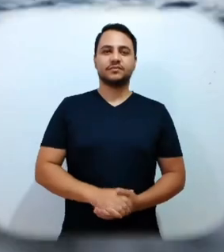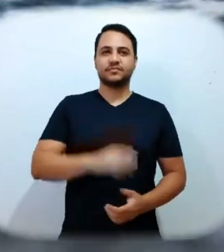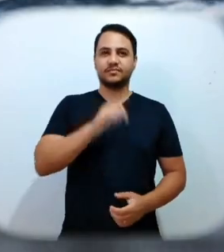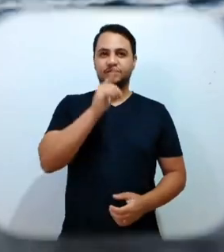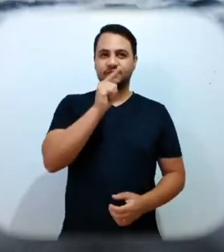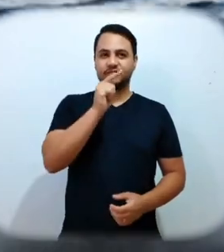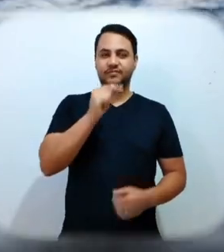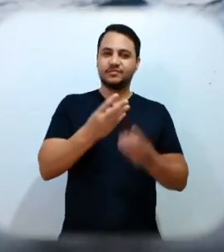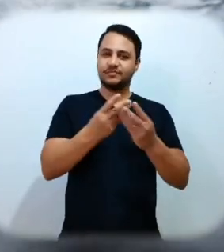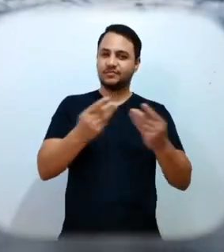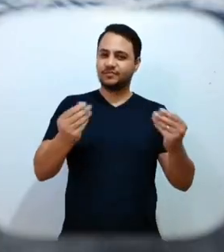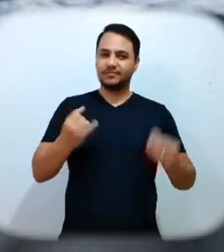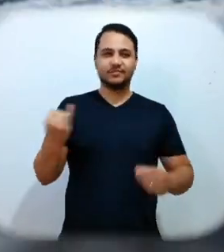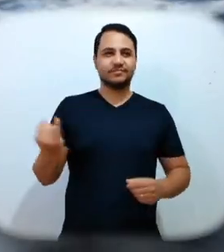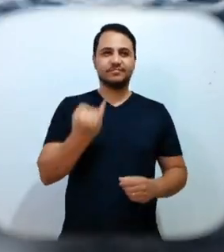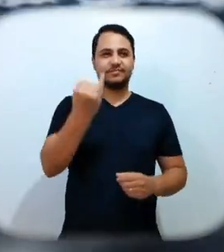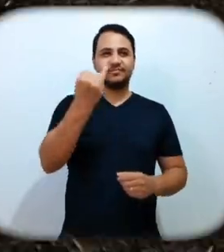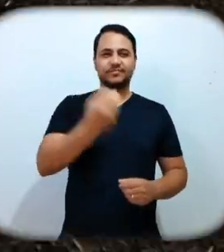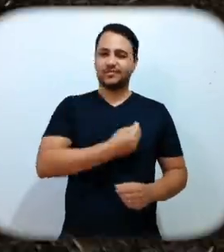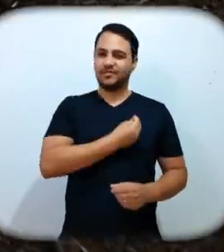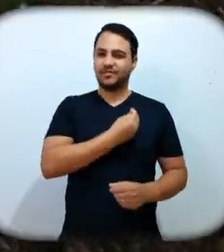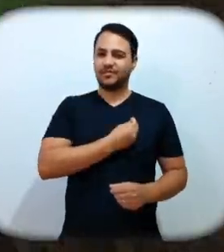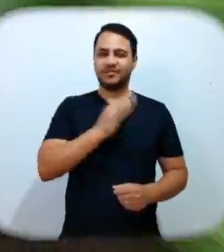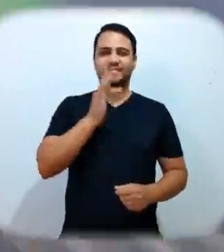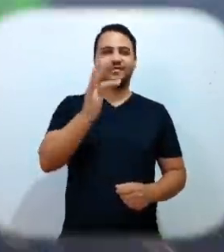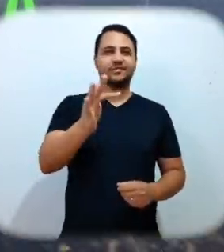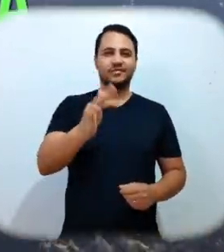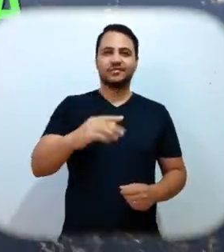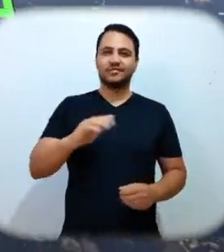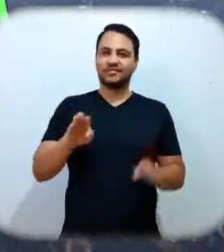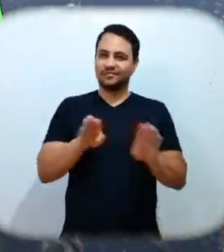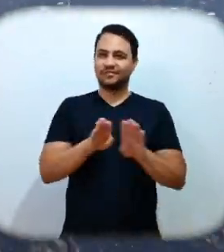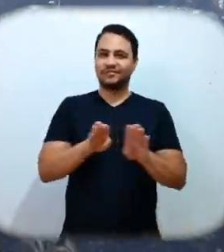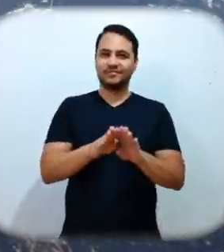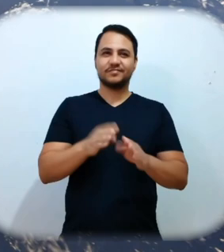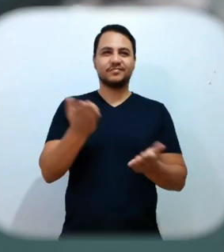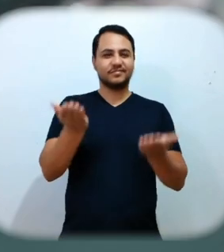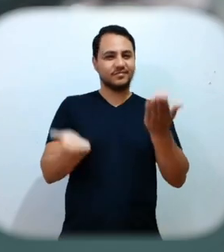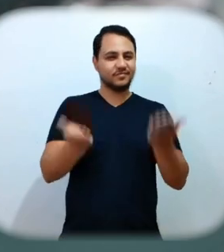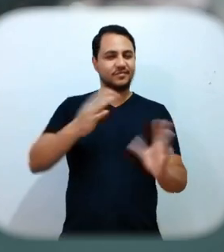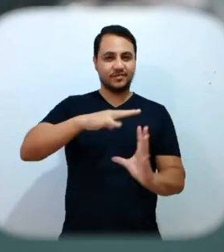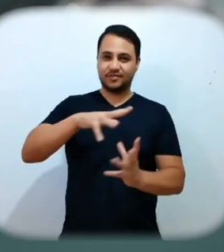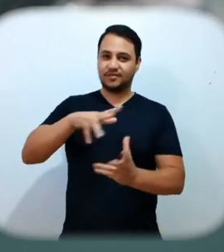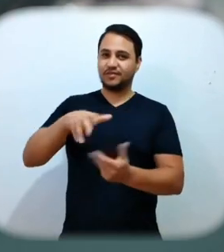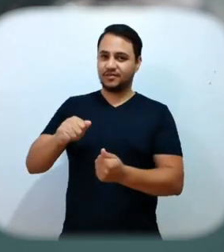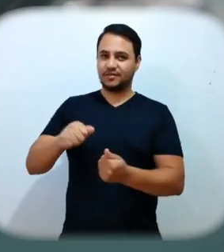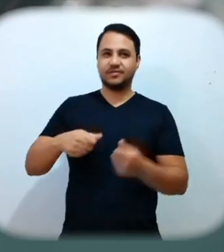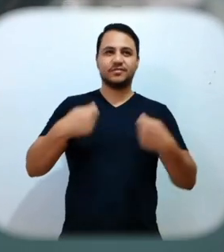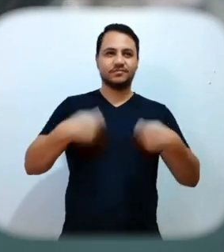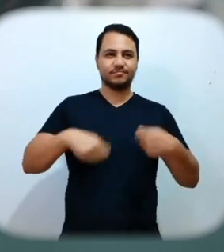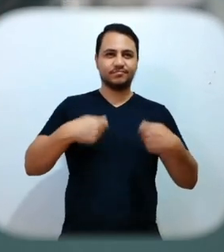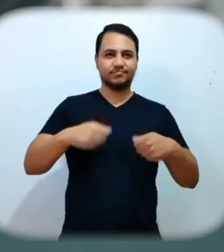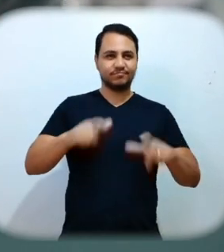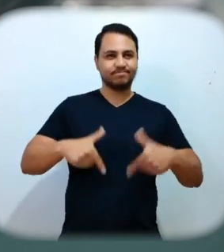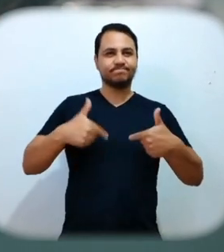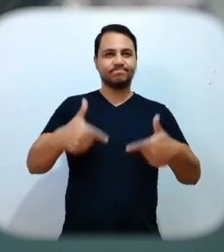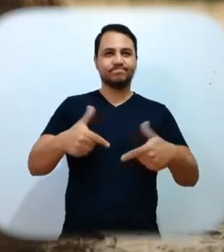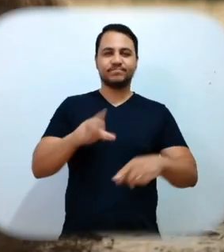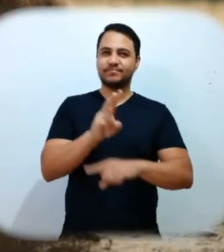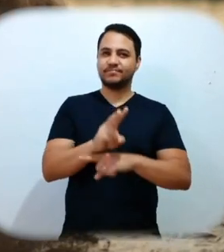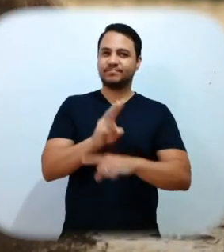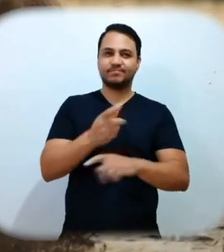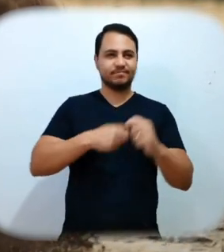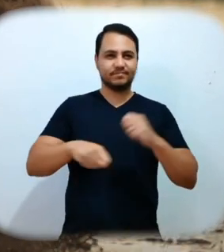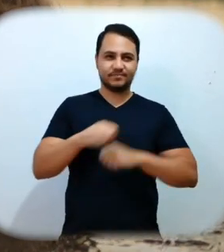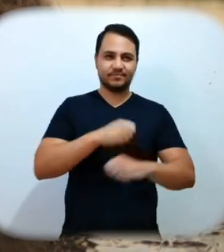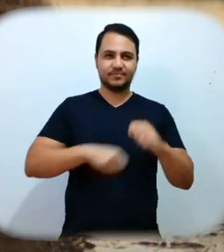Água é condição essencial para a vida. É o futuro e o equilíbrio do nosso planeta. Precisamos tomar atitude para preservar